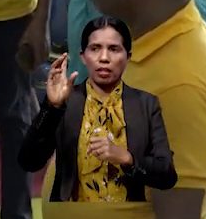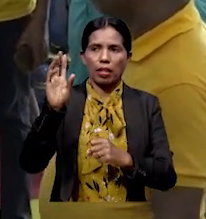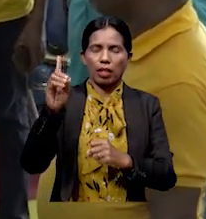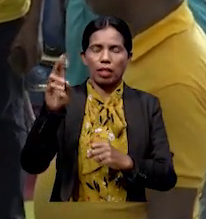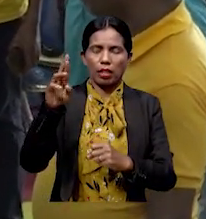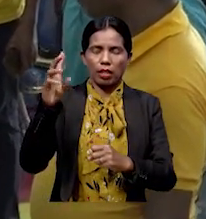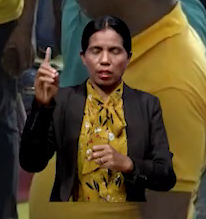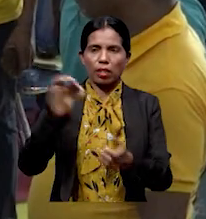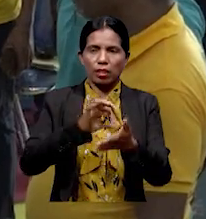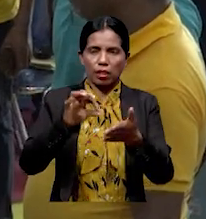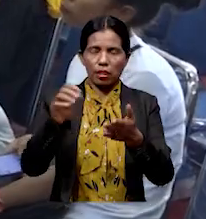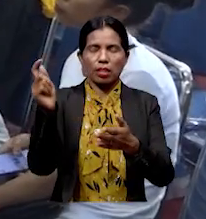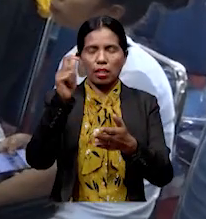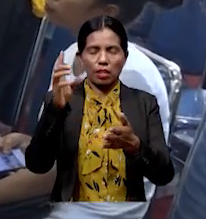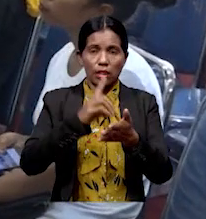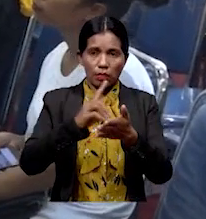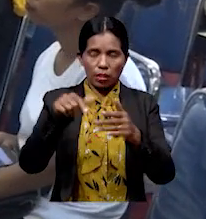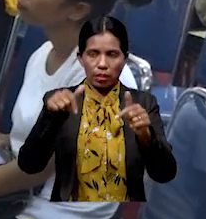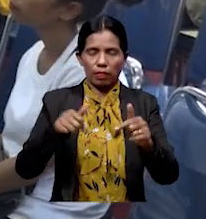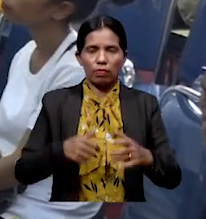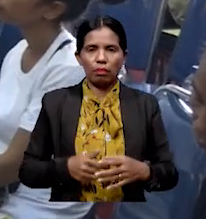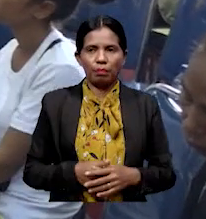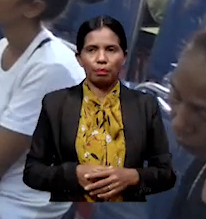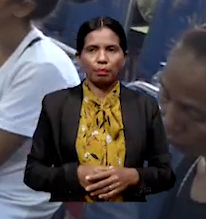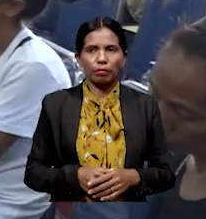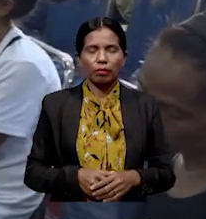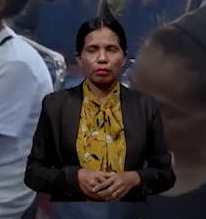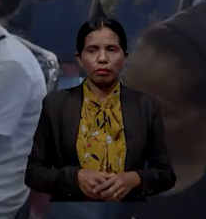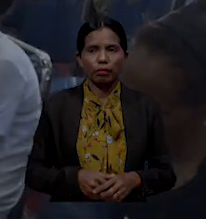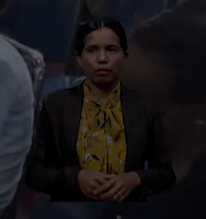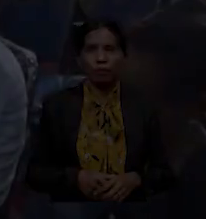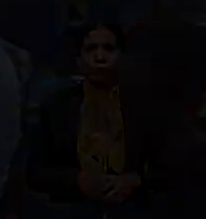e a tribunal recurso e a terça semana nem. Almeida dos Santos, Jacinto Fuca, Ziamen.